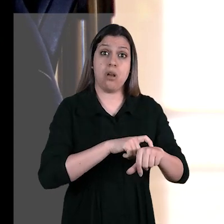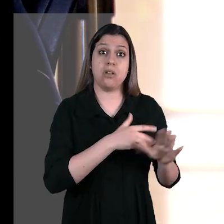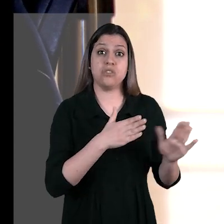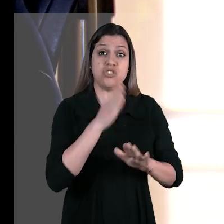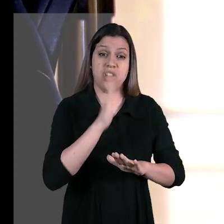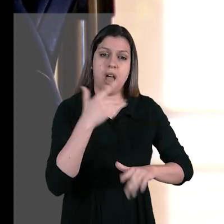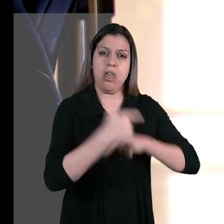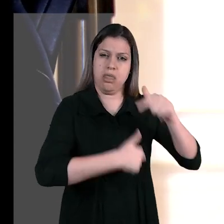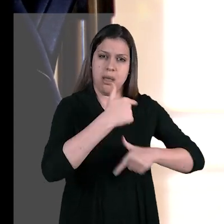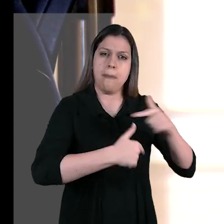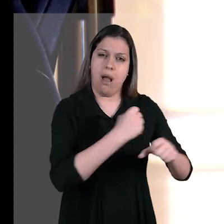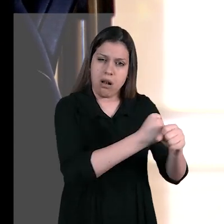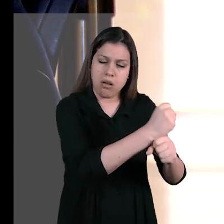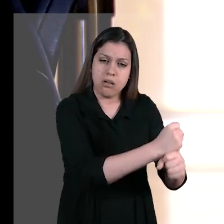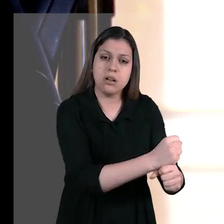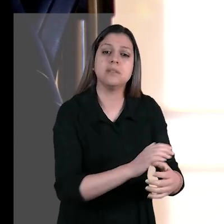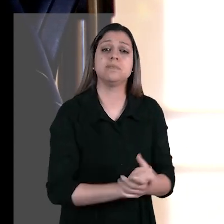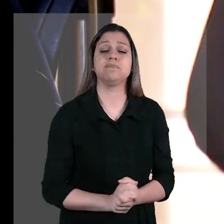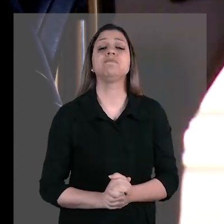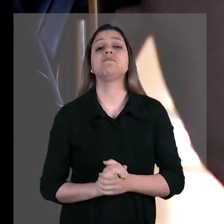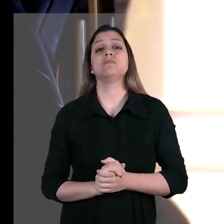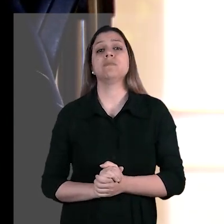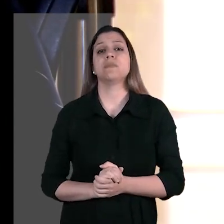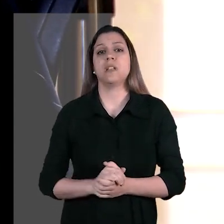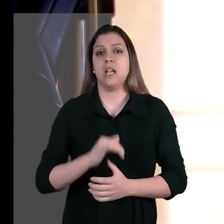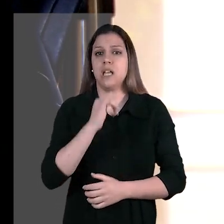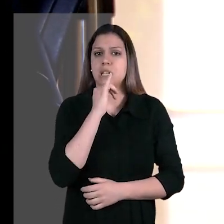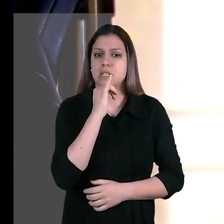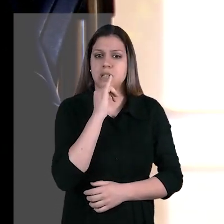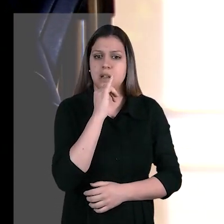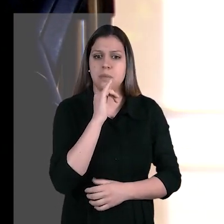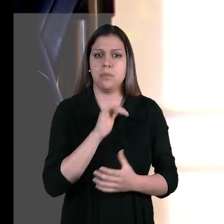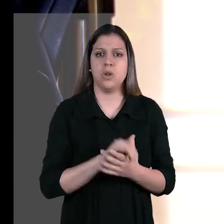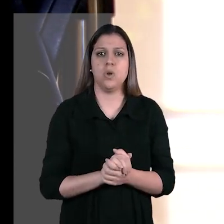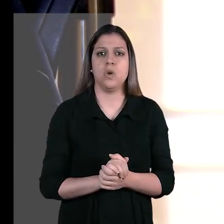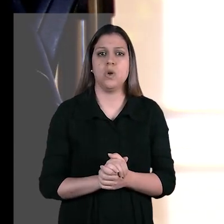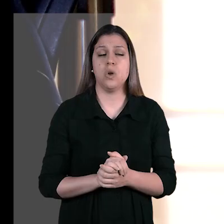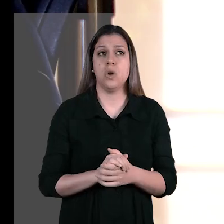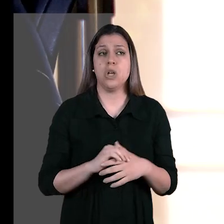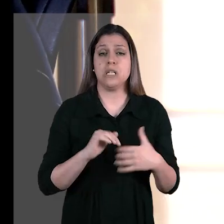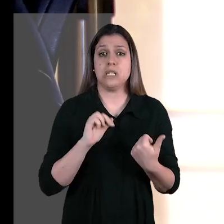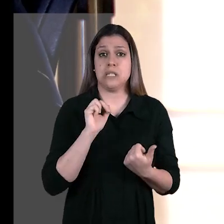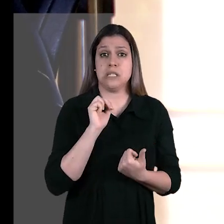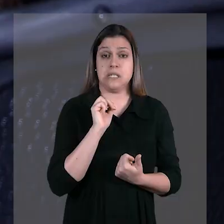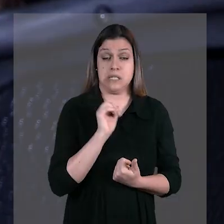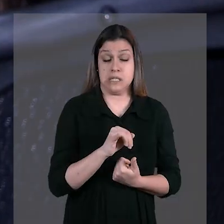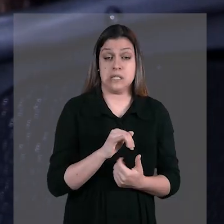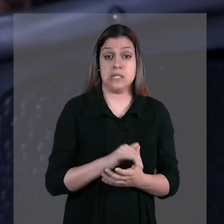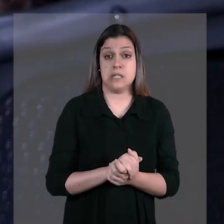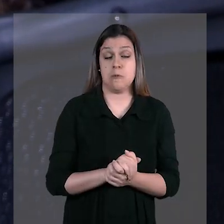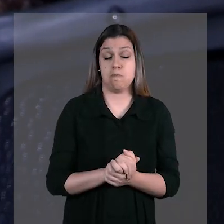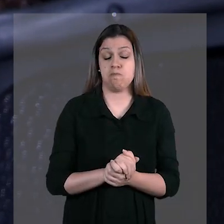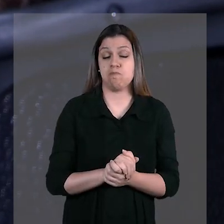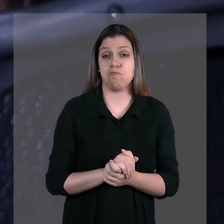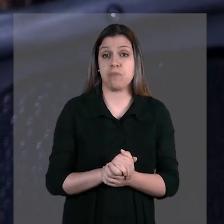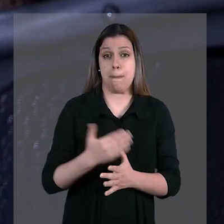mínima para eu aposentar se eu concluísse o tempo. Então, vamos pegar só um exemplo bem